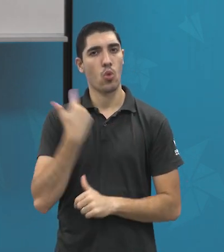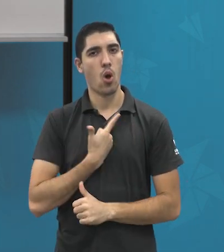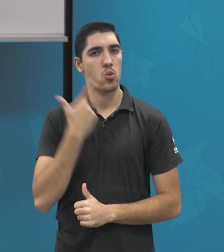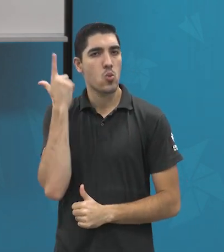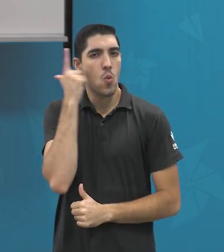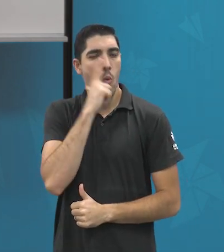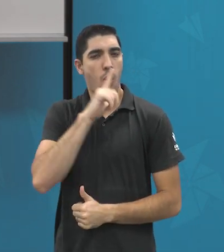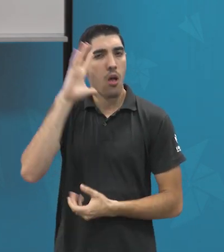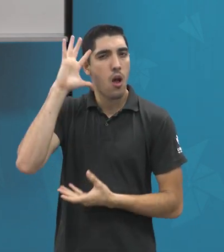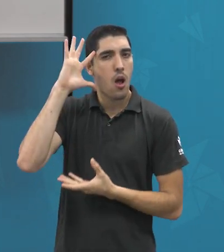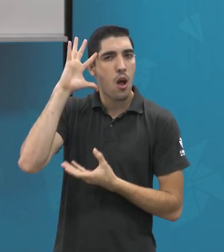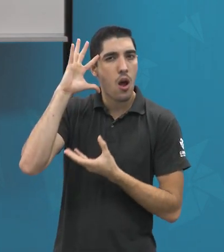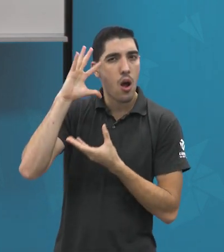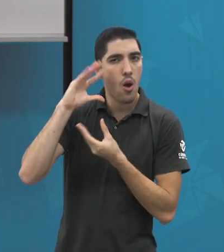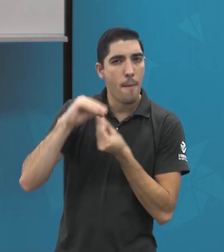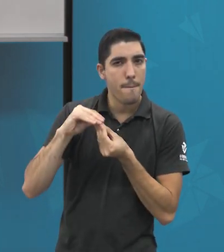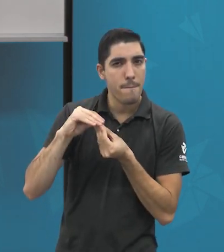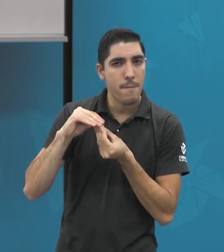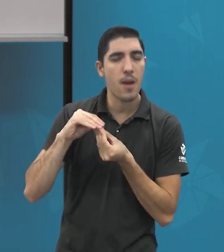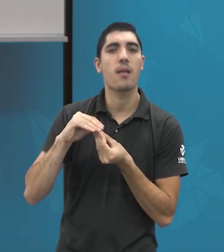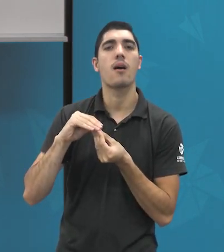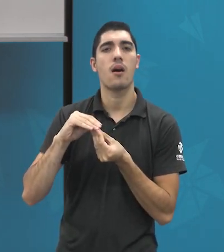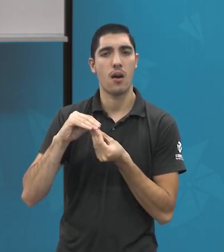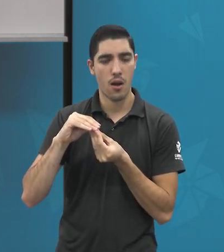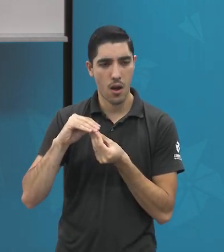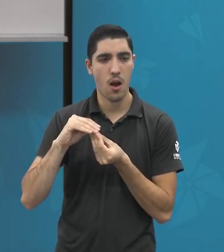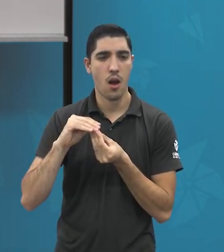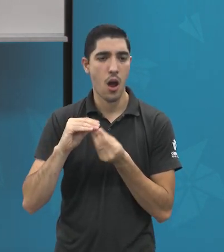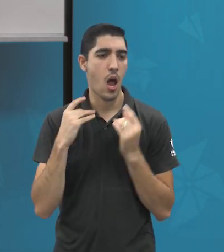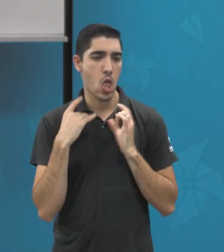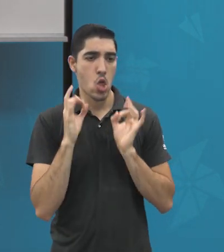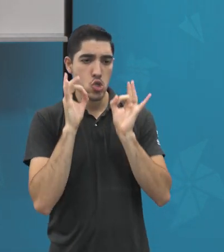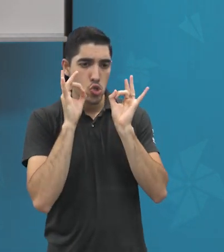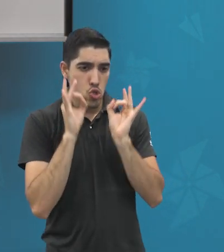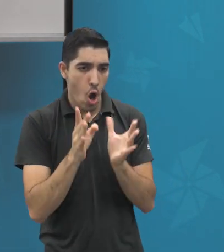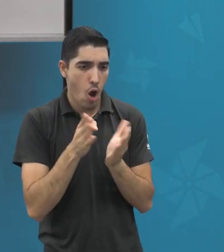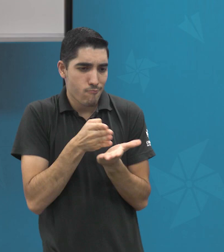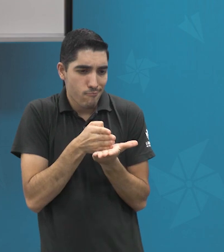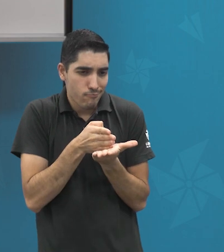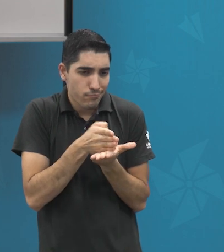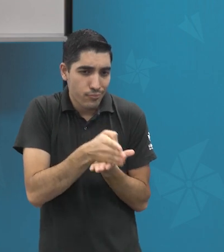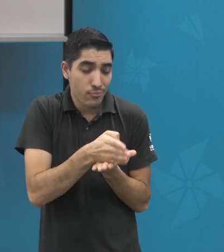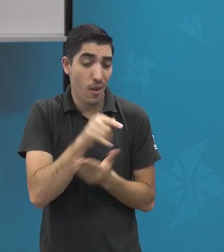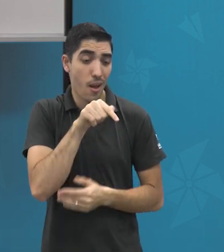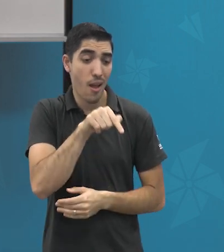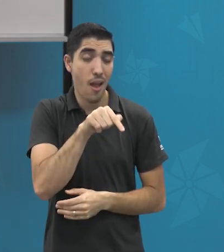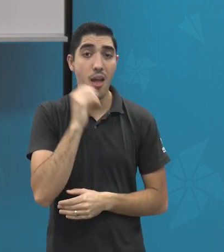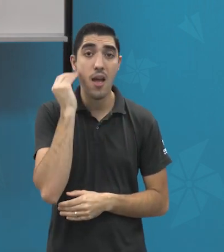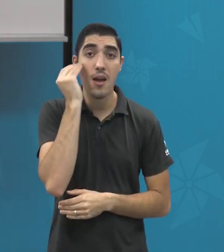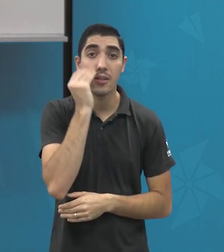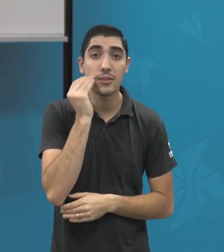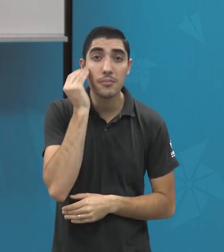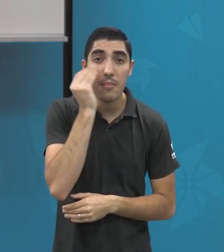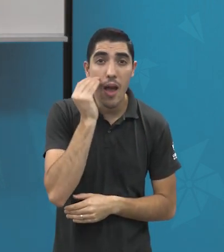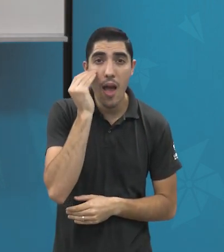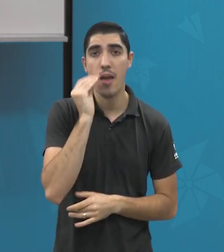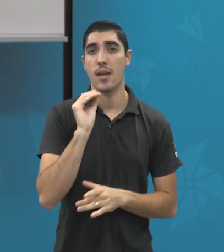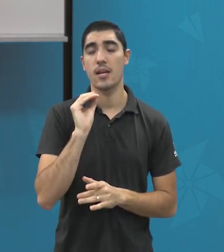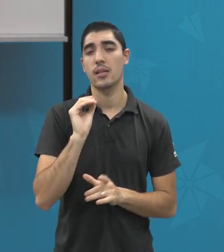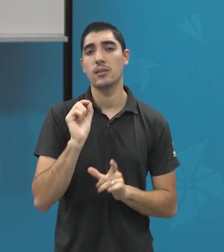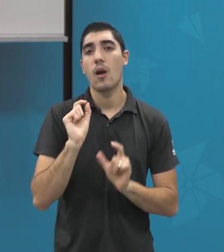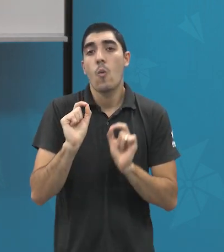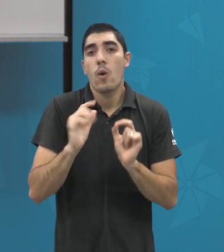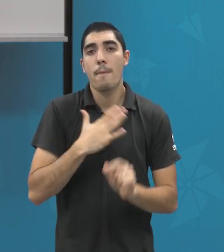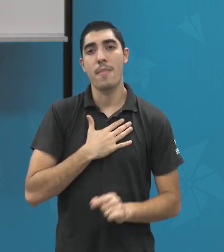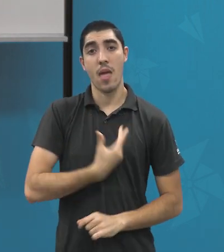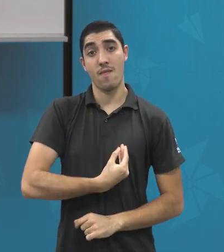mundo acaba sendo muito restrita ao tipo de experiência, ao tipo de vivência que me